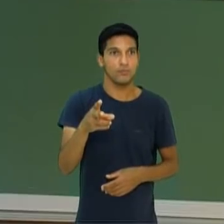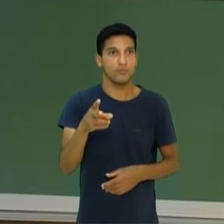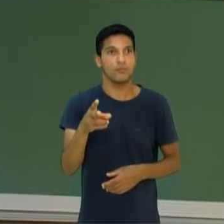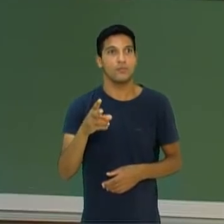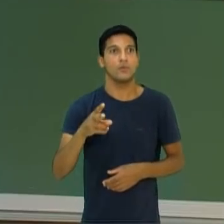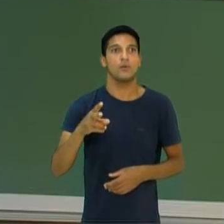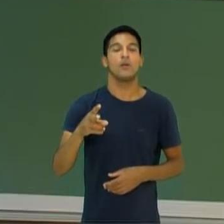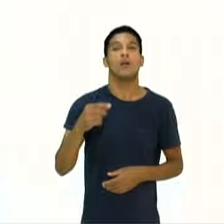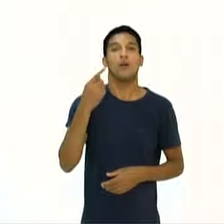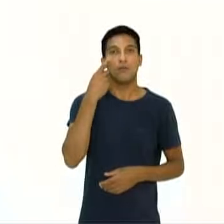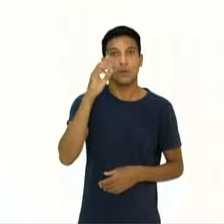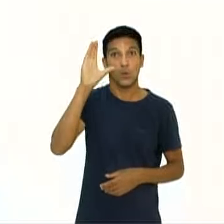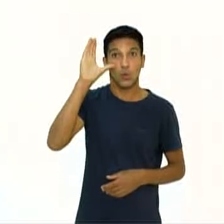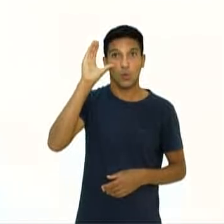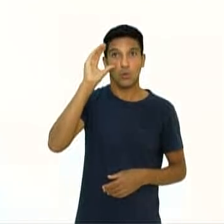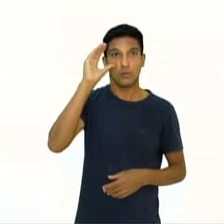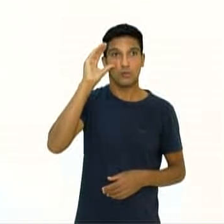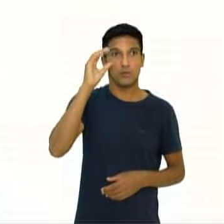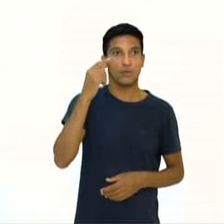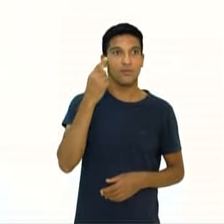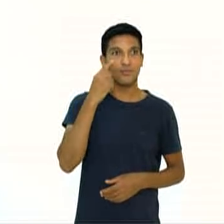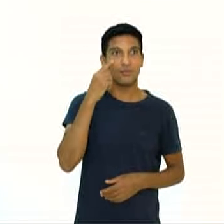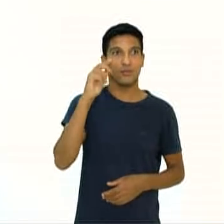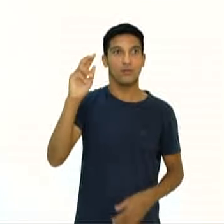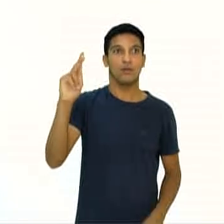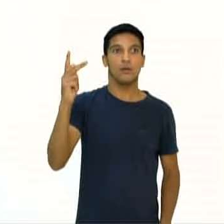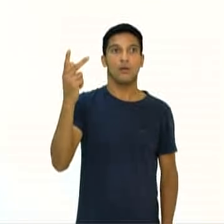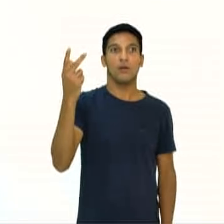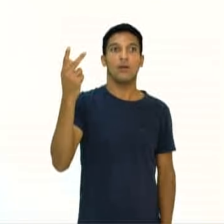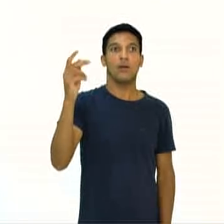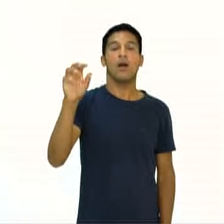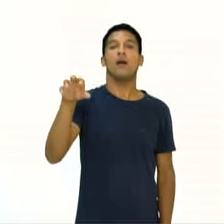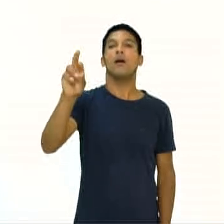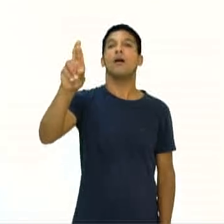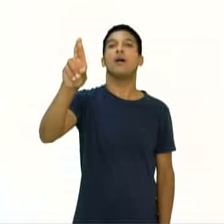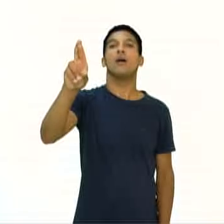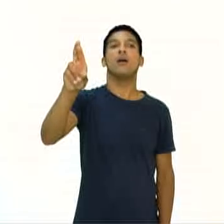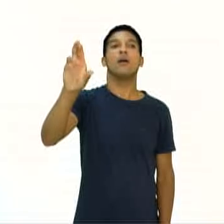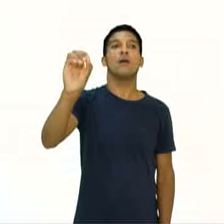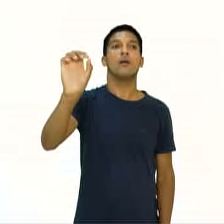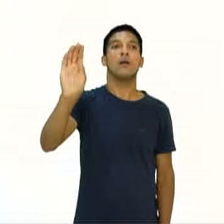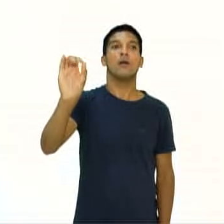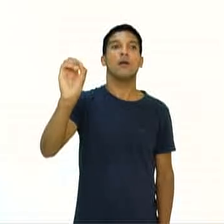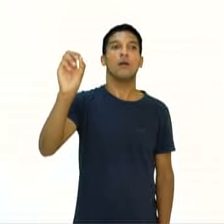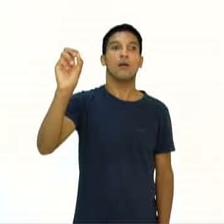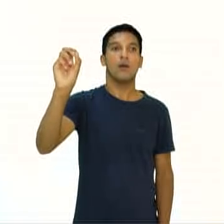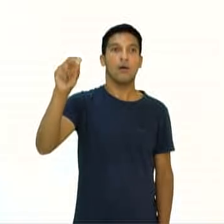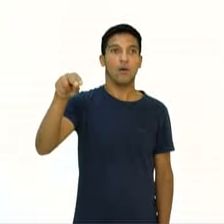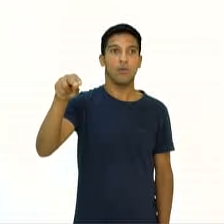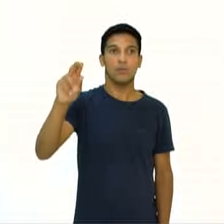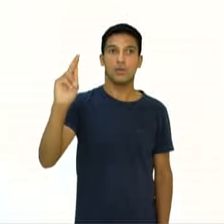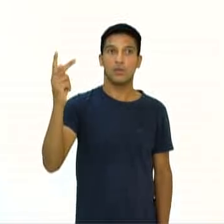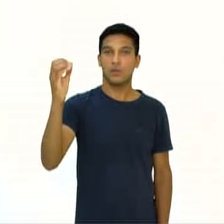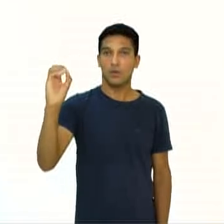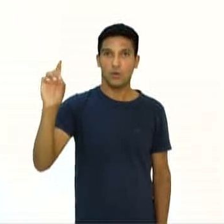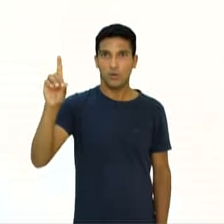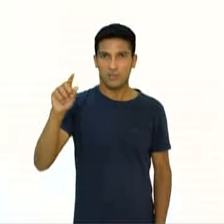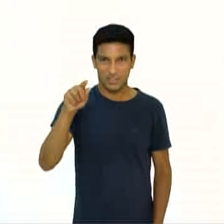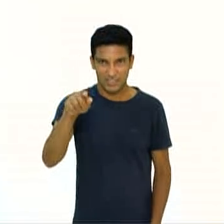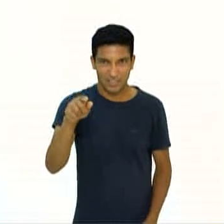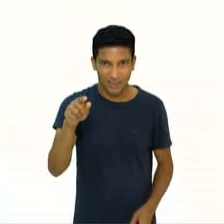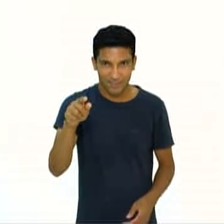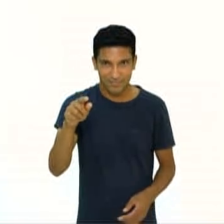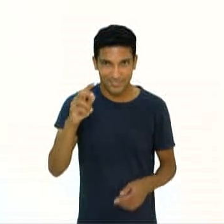Antes, uma curiosidade. Robin Hood. Você já ouviu falar sobre o Robin Hood? Tenho certeza que sim. Inclusive,